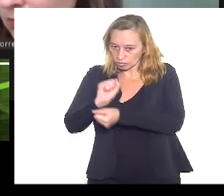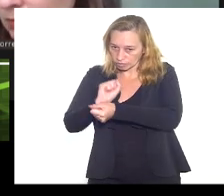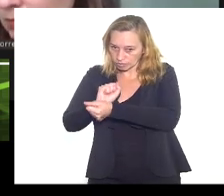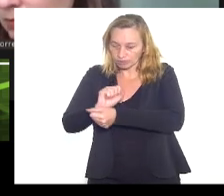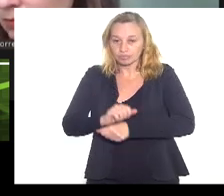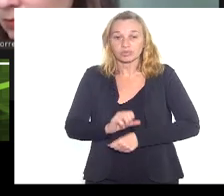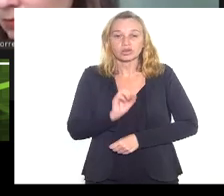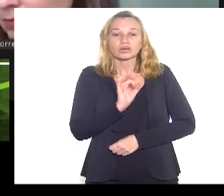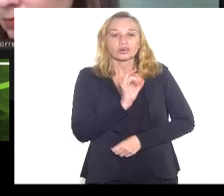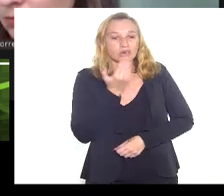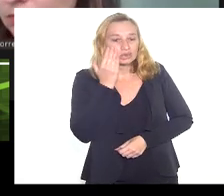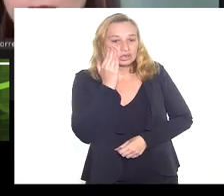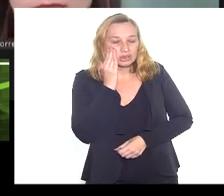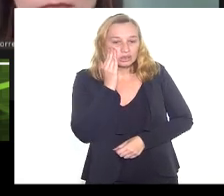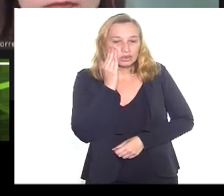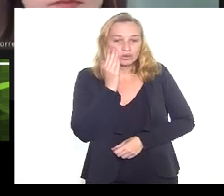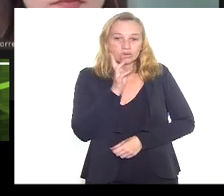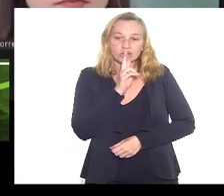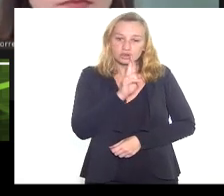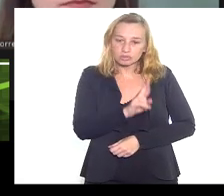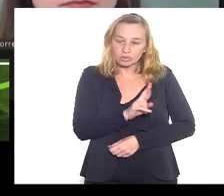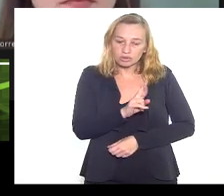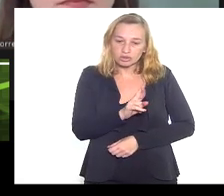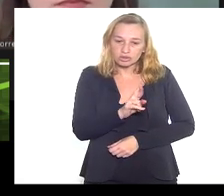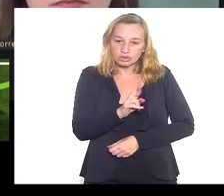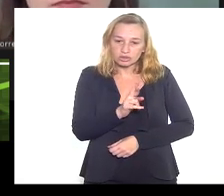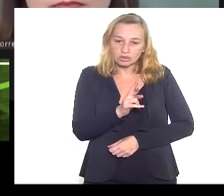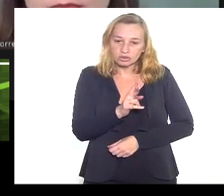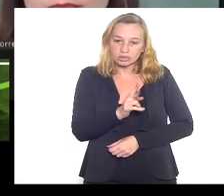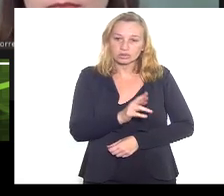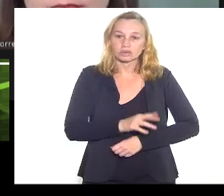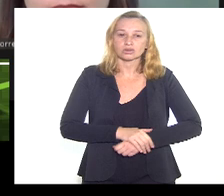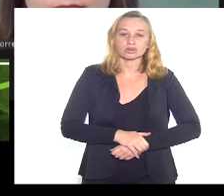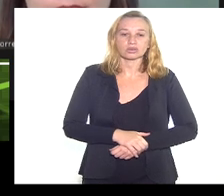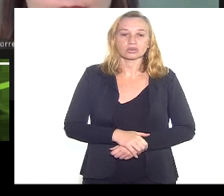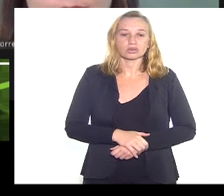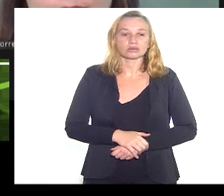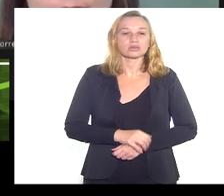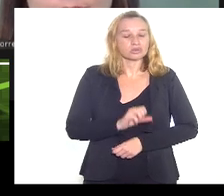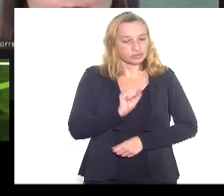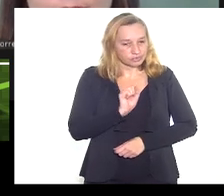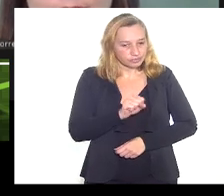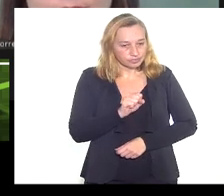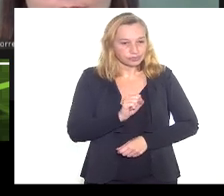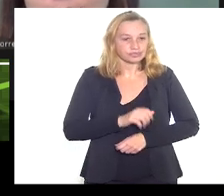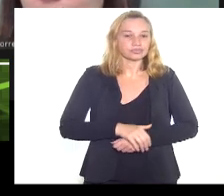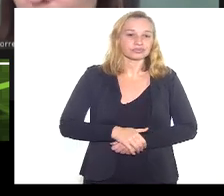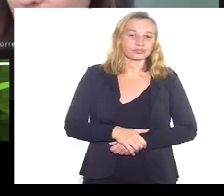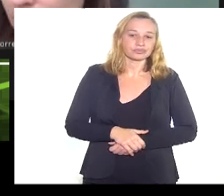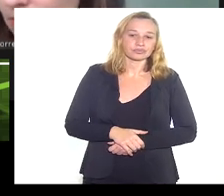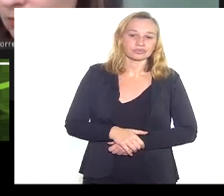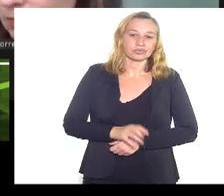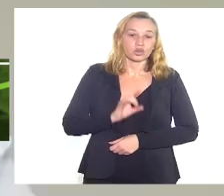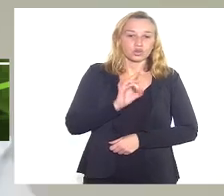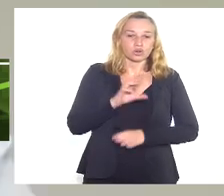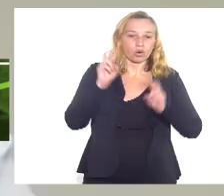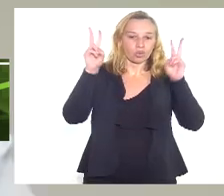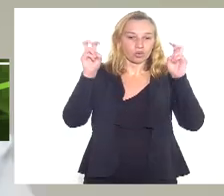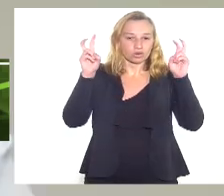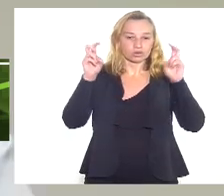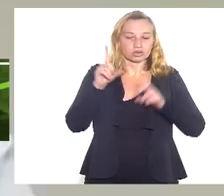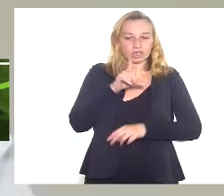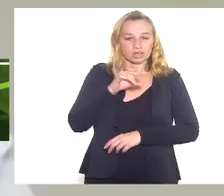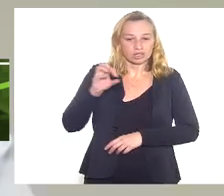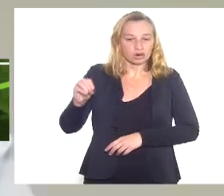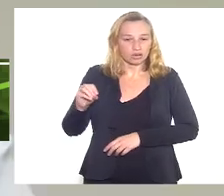minutinho. Satisfeito, doutor Alex, com as respostas? Bom, satisfeito. Só a questão da Equinor,